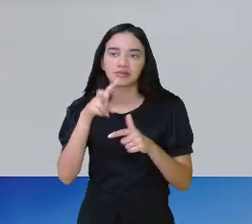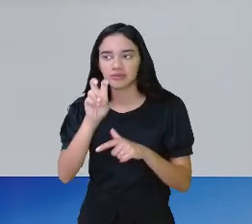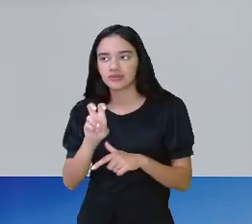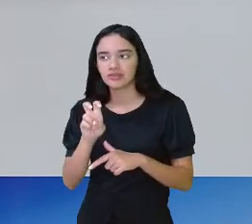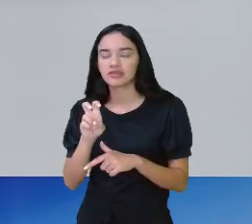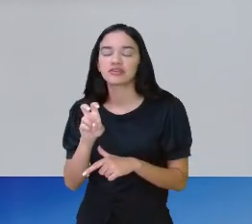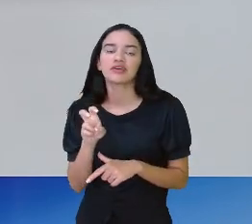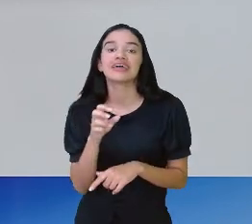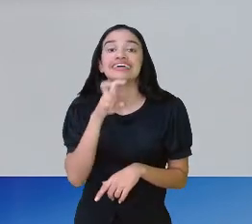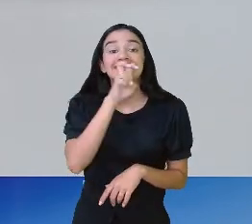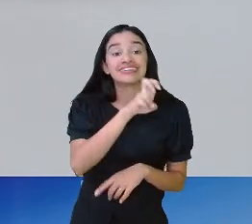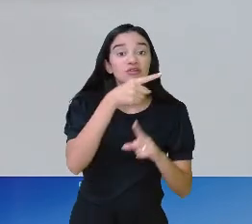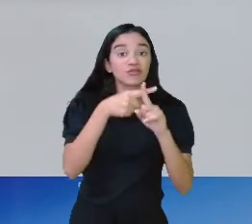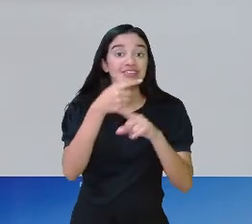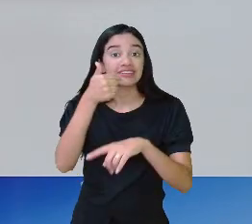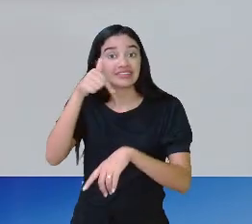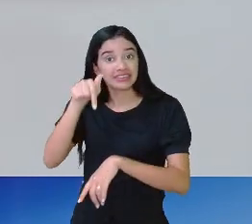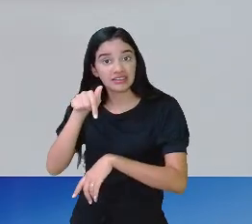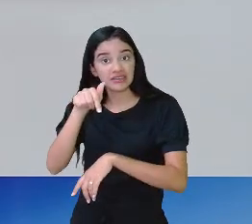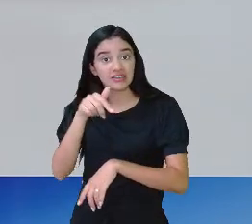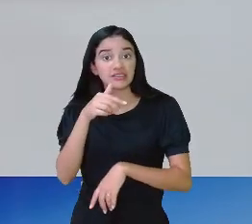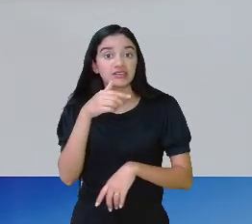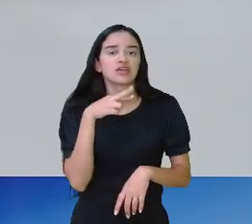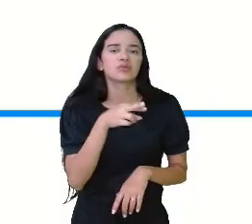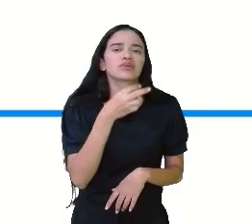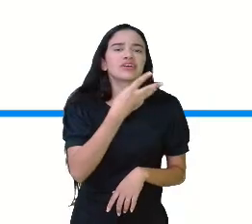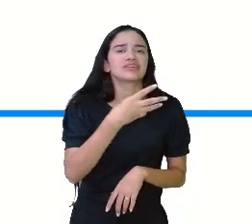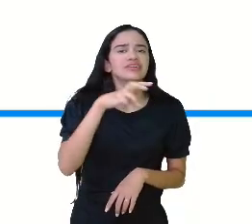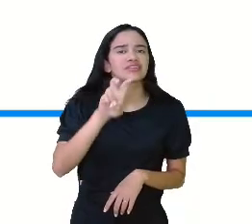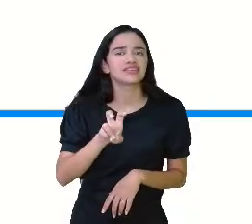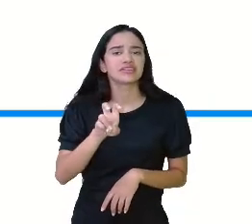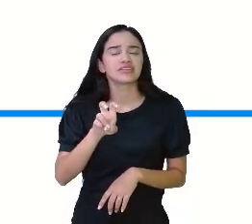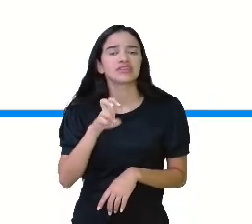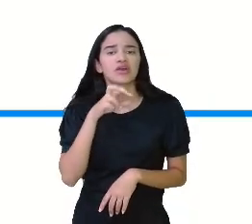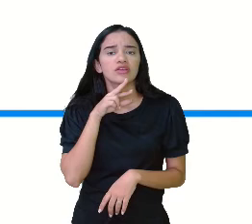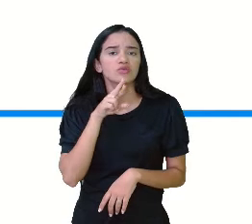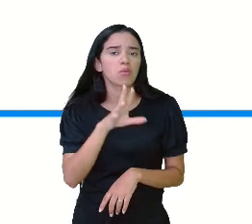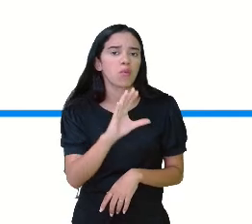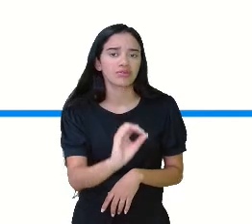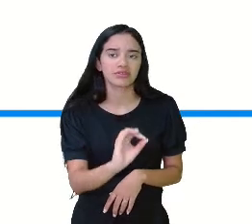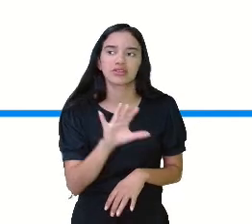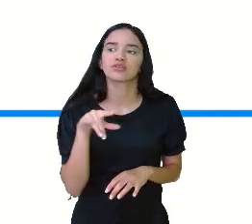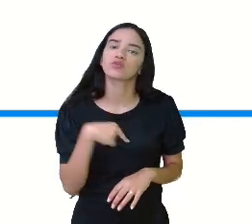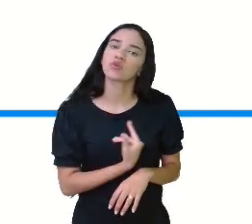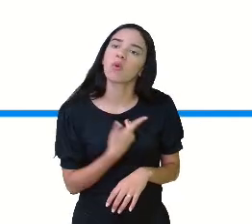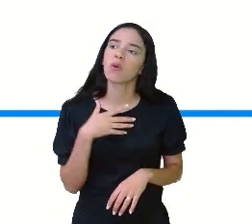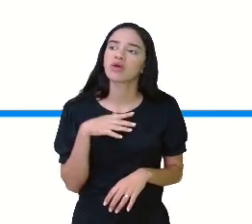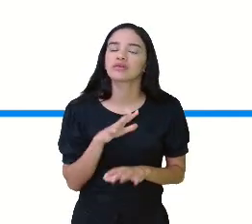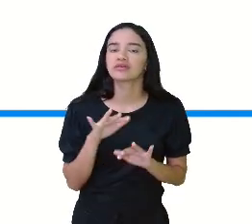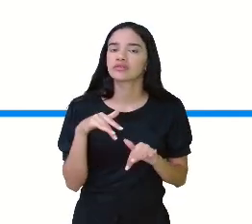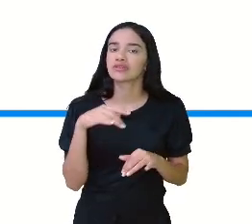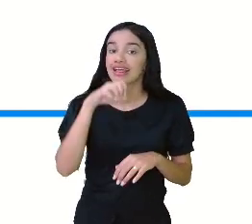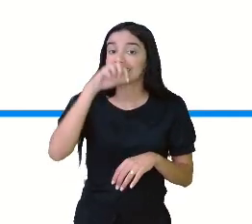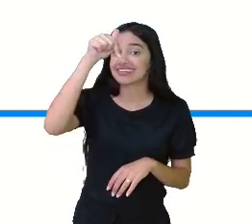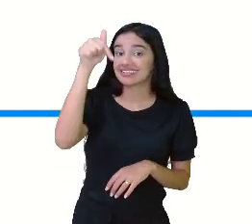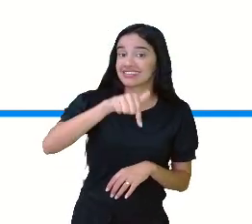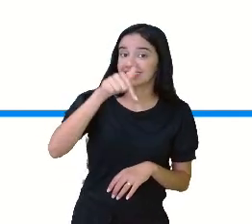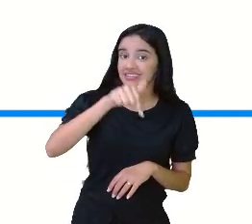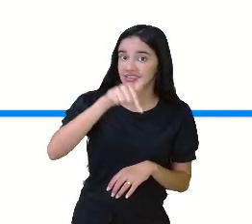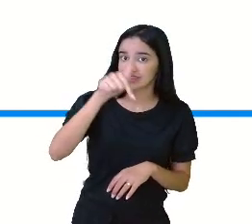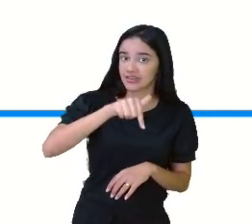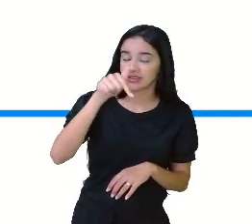5 vezes 7, 35. Menos 35 dá 0. A gente descobriu que serão